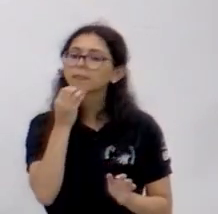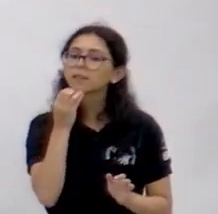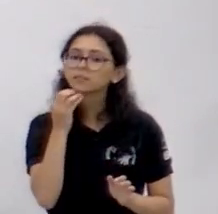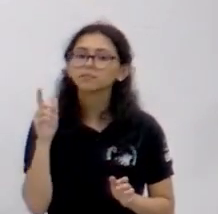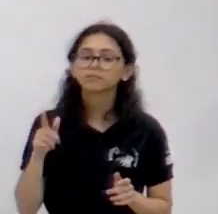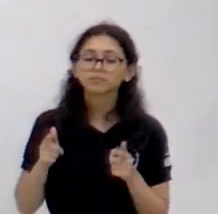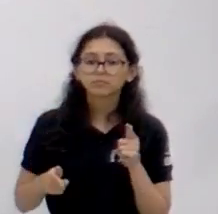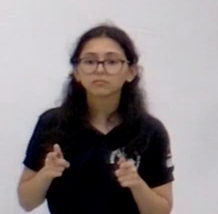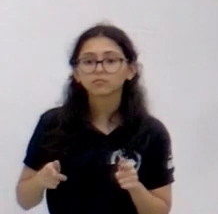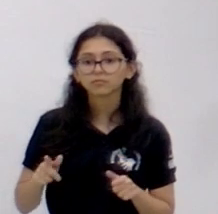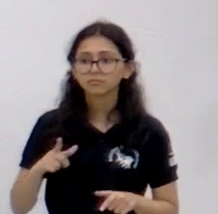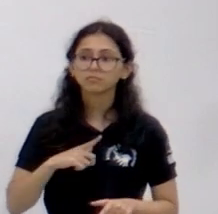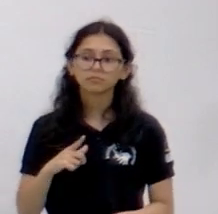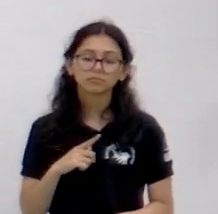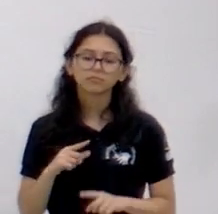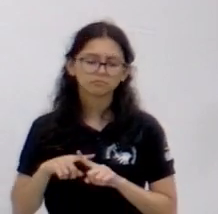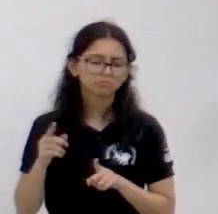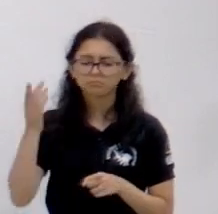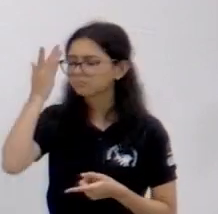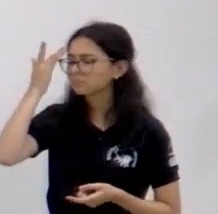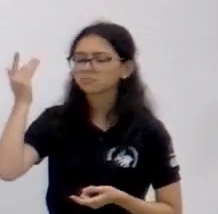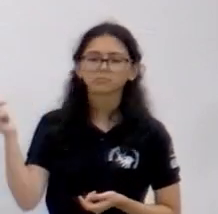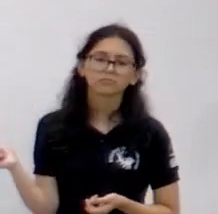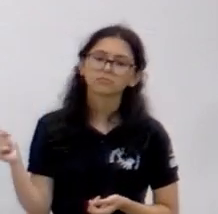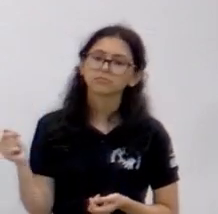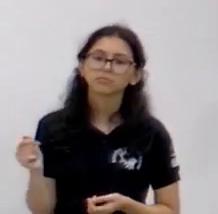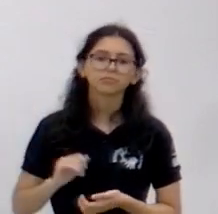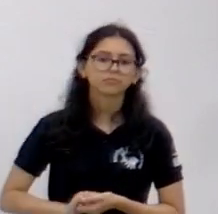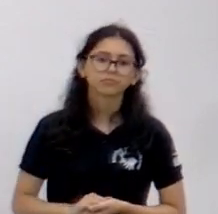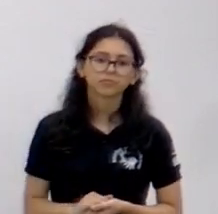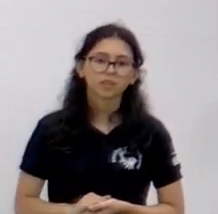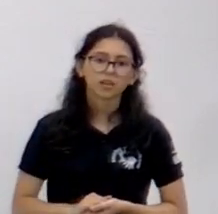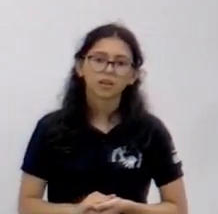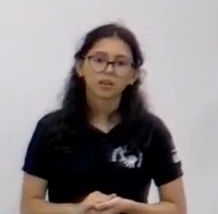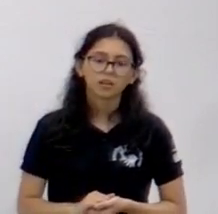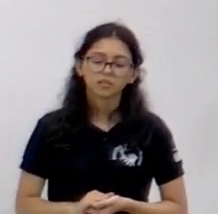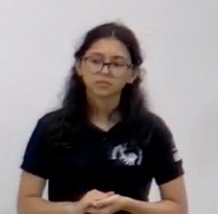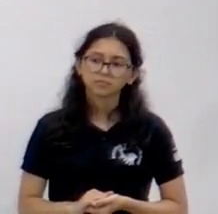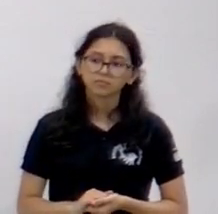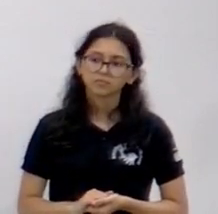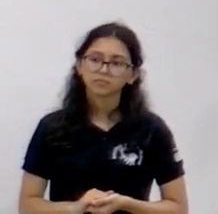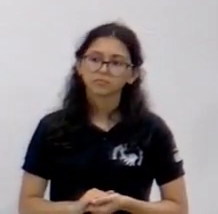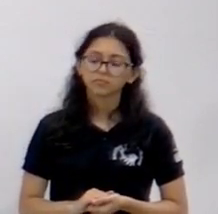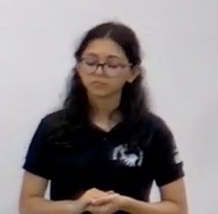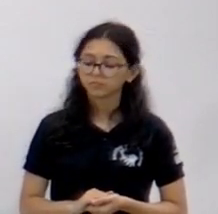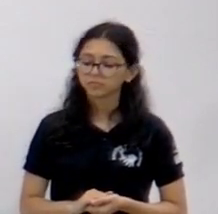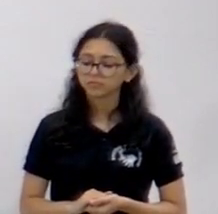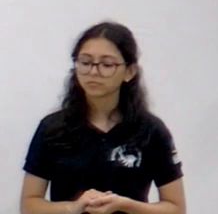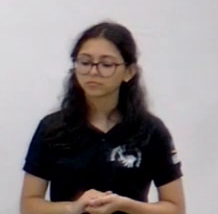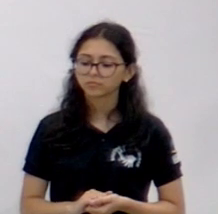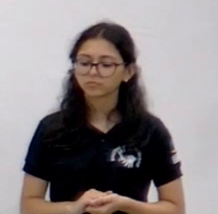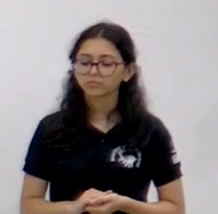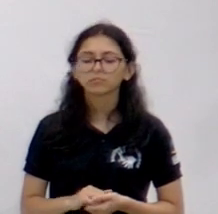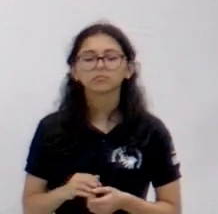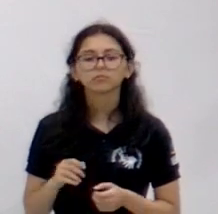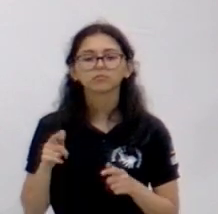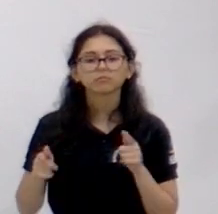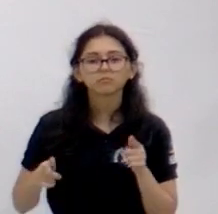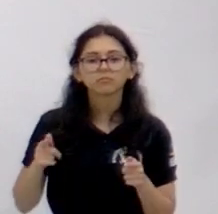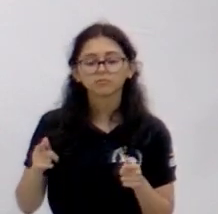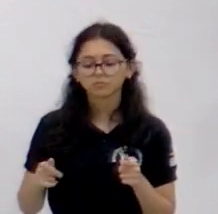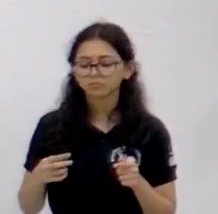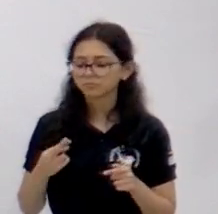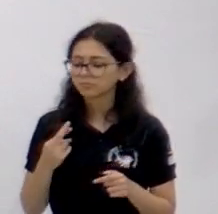tinha. E diante da palavra do anjo, ele respondeu ao Gideão: